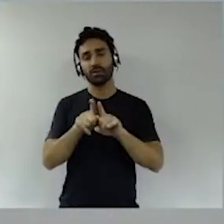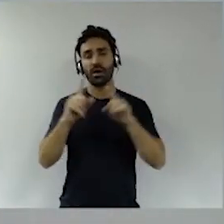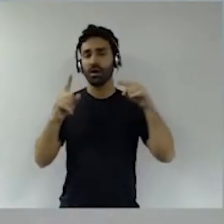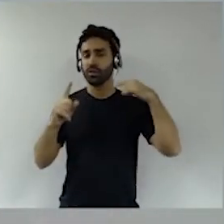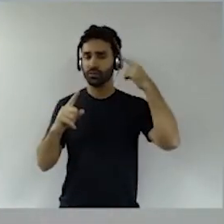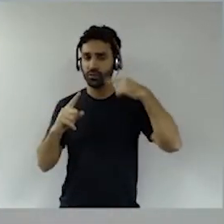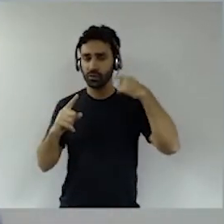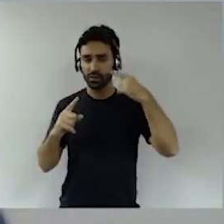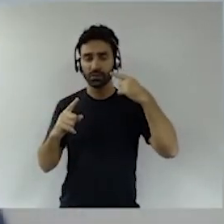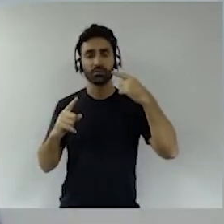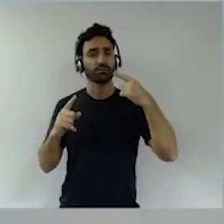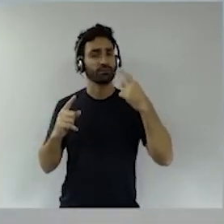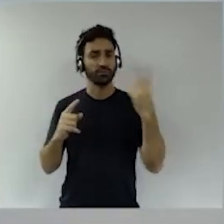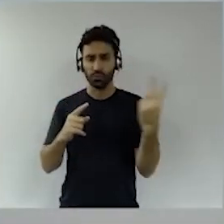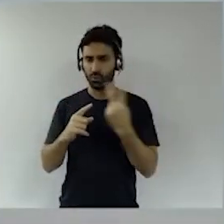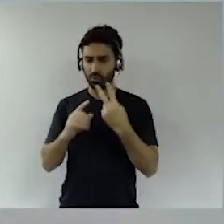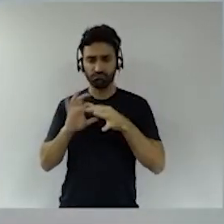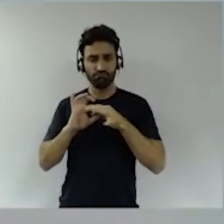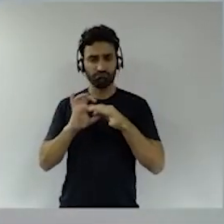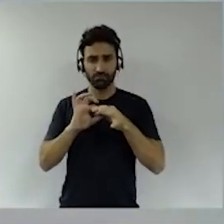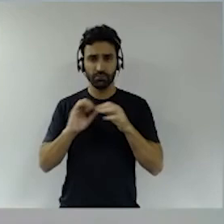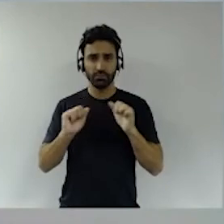advocacia andam de mãos dadas.